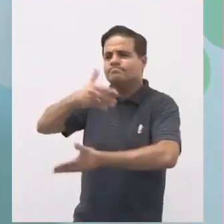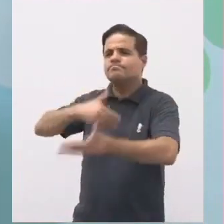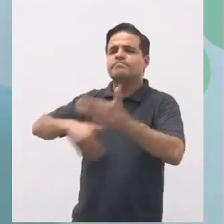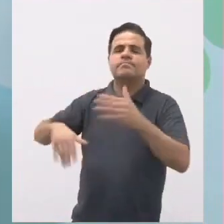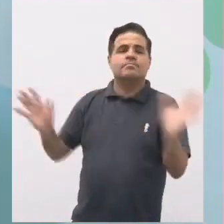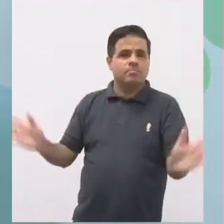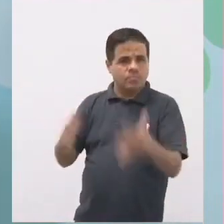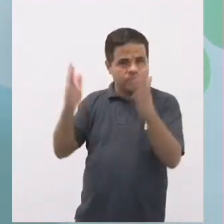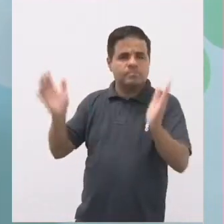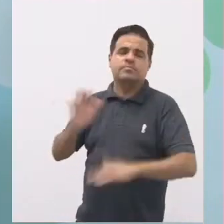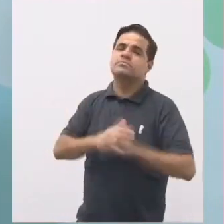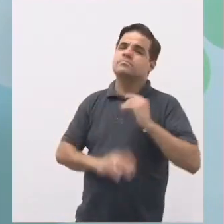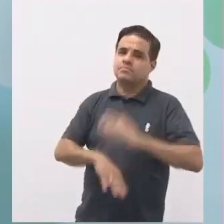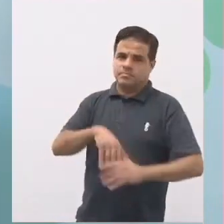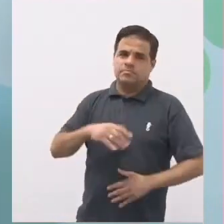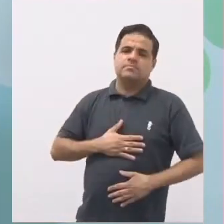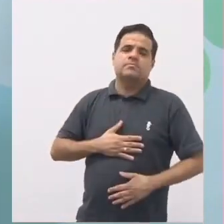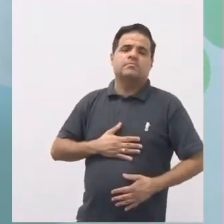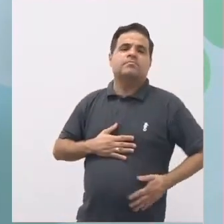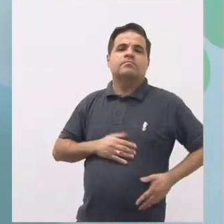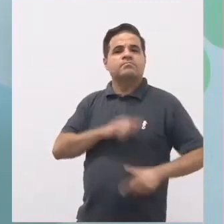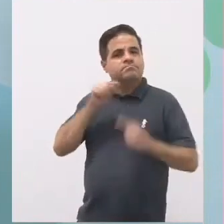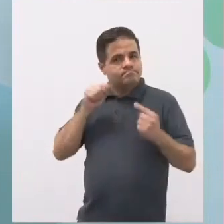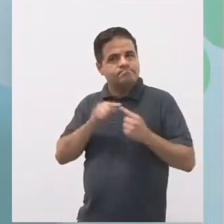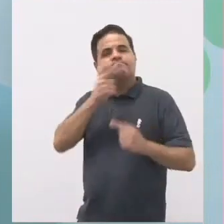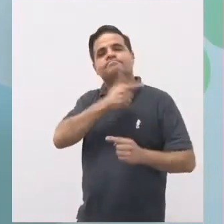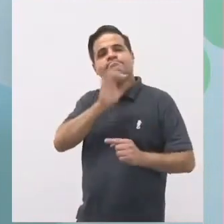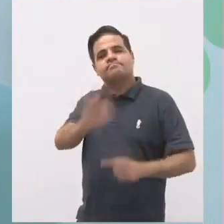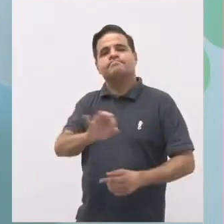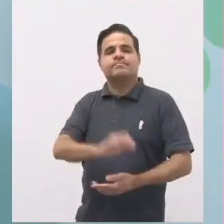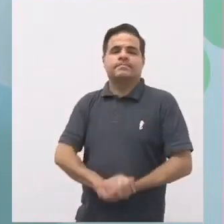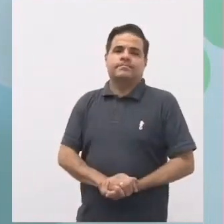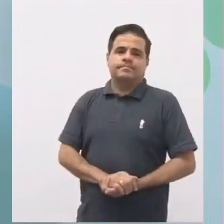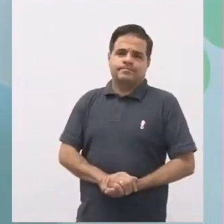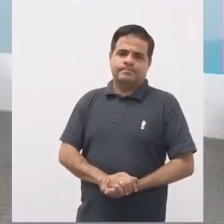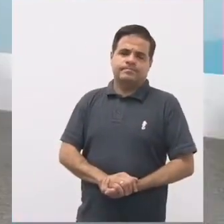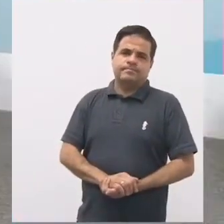assim promovendo as ações para atingir o objetivo.